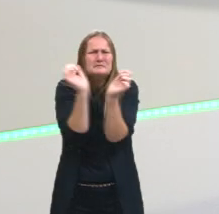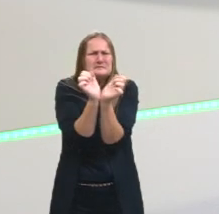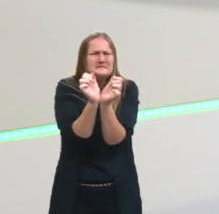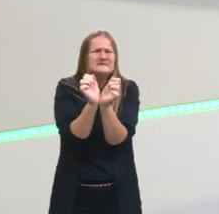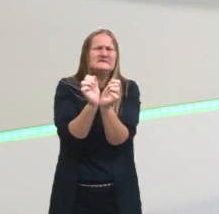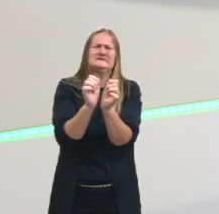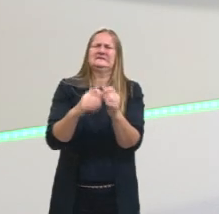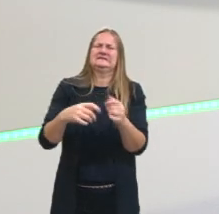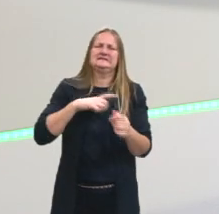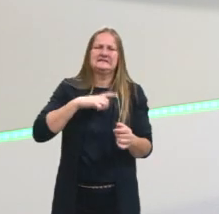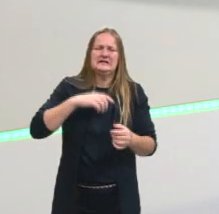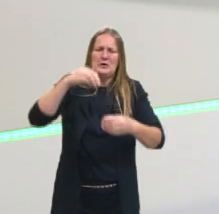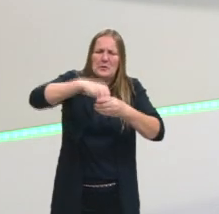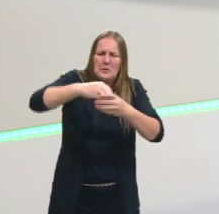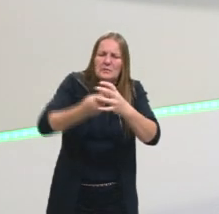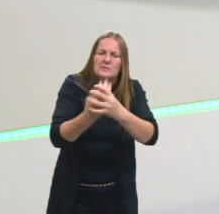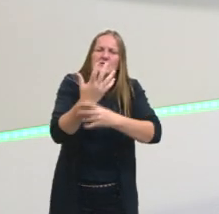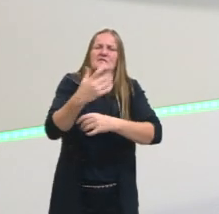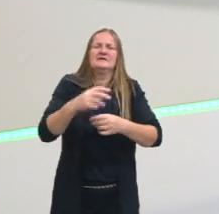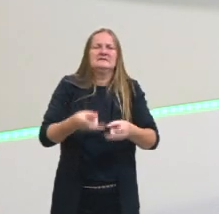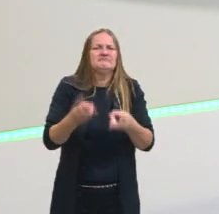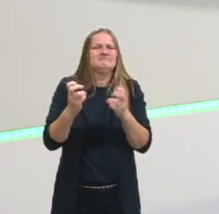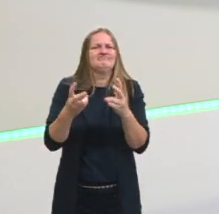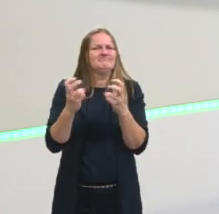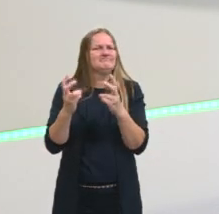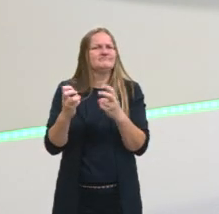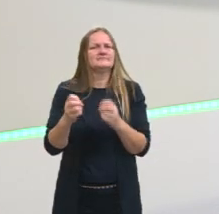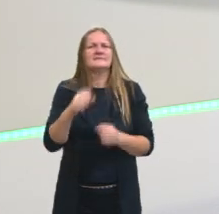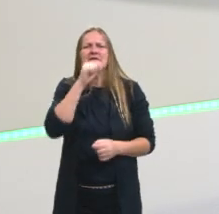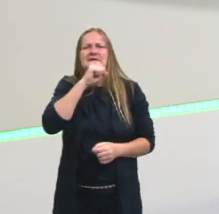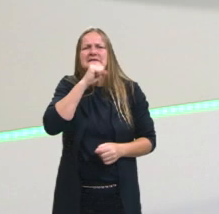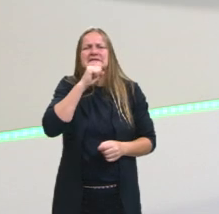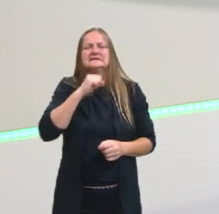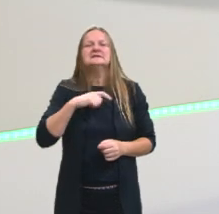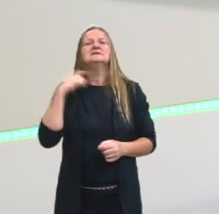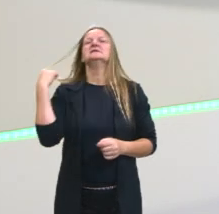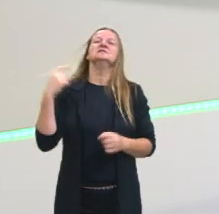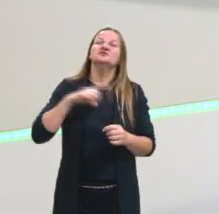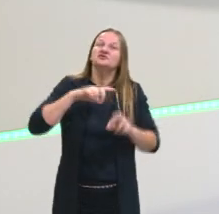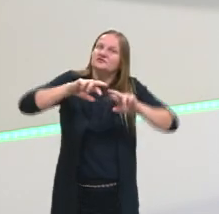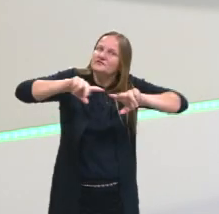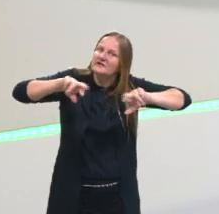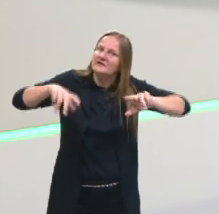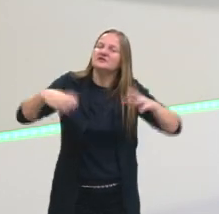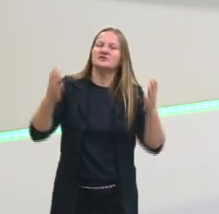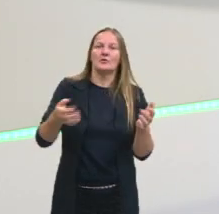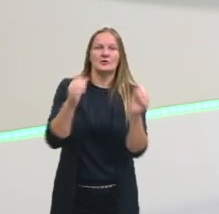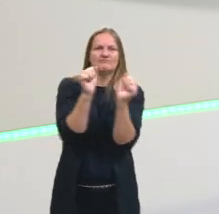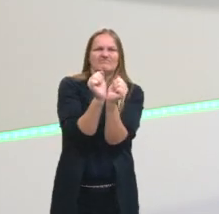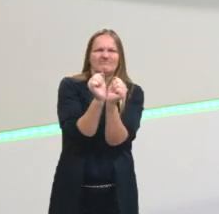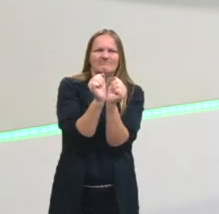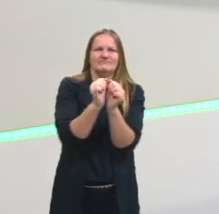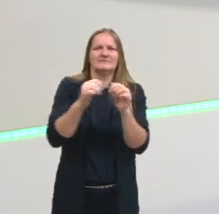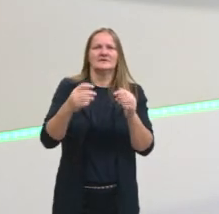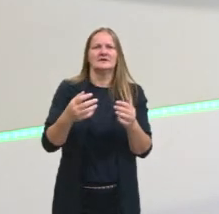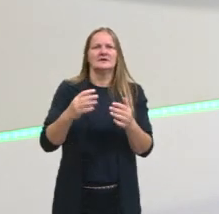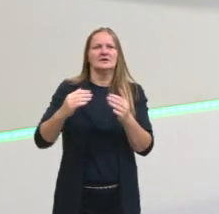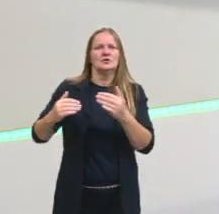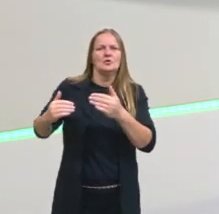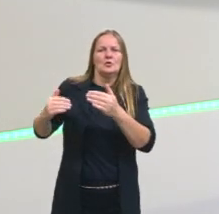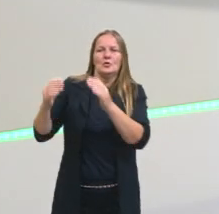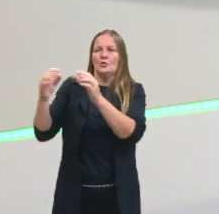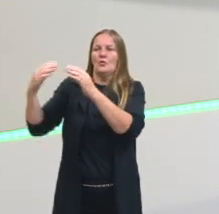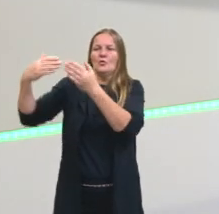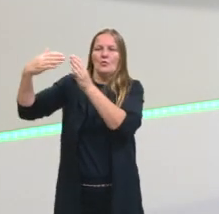que produziam eles plantavam a escravidão na antiguidade em ro um pouco diferente da escravidão transatlântica